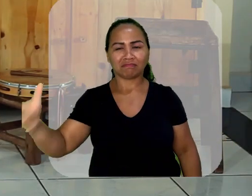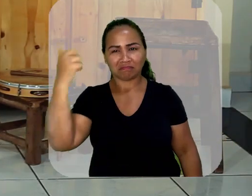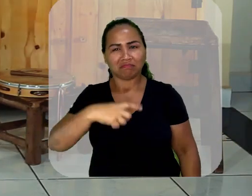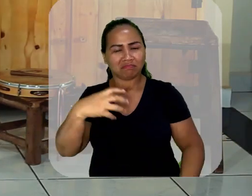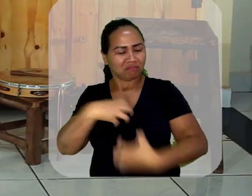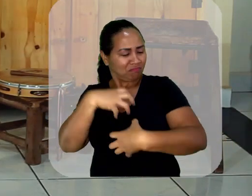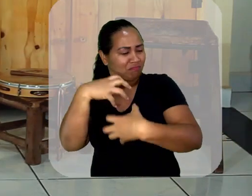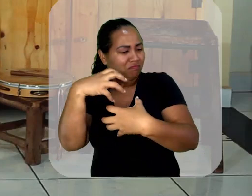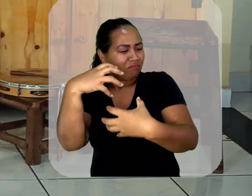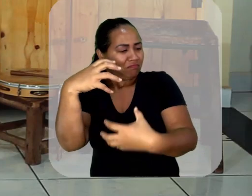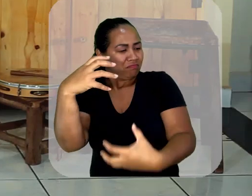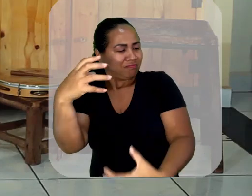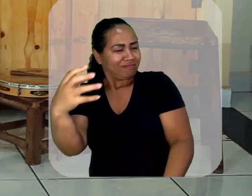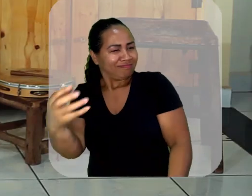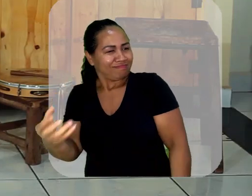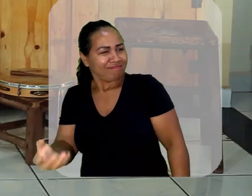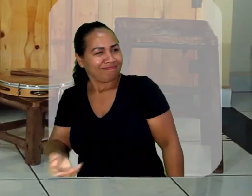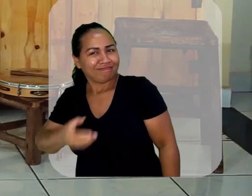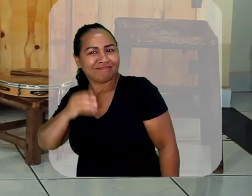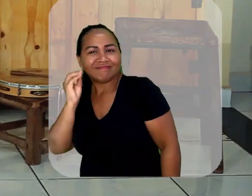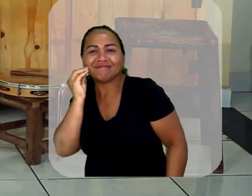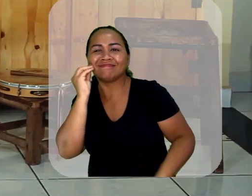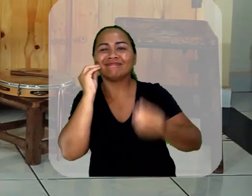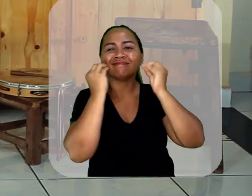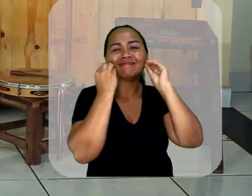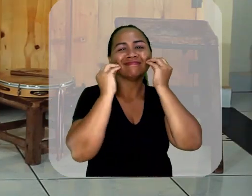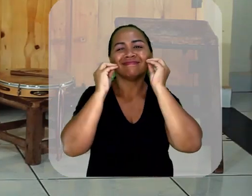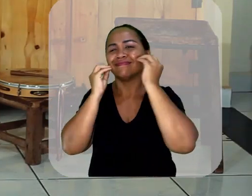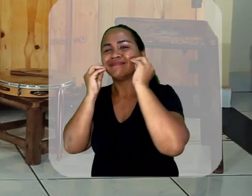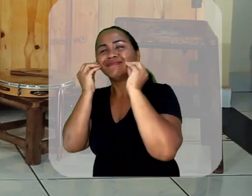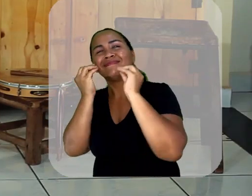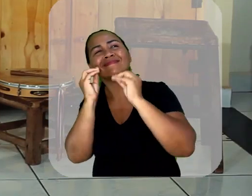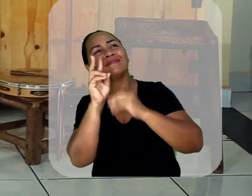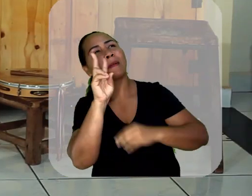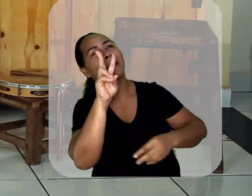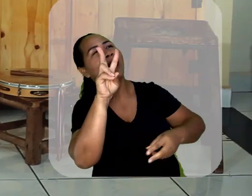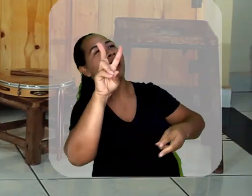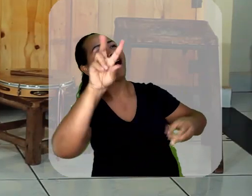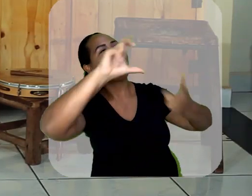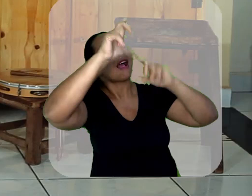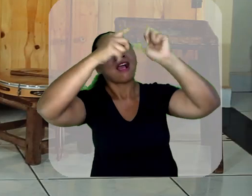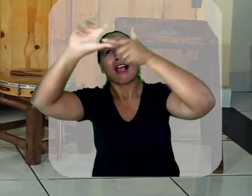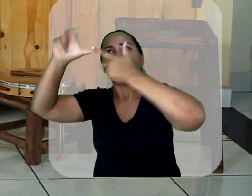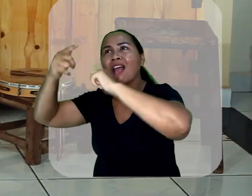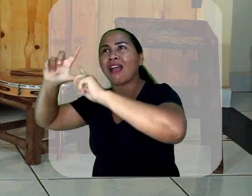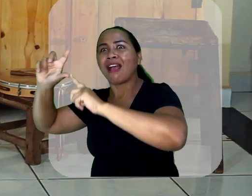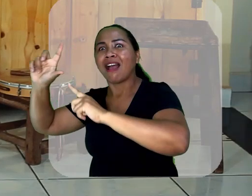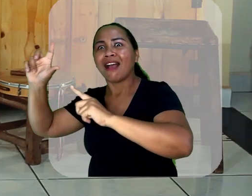Náufraga do açude dos teus beijos, tesco estrelas no céu da tua boca.